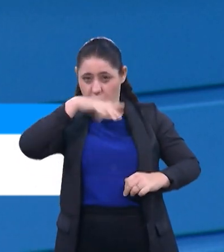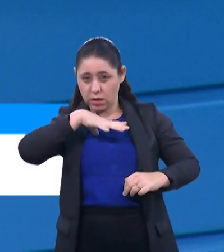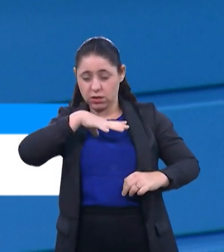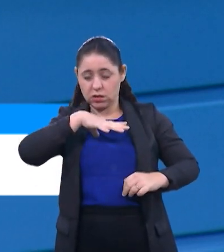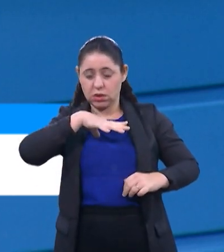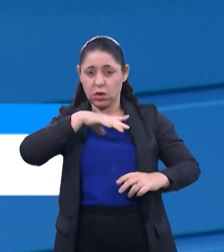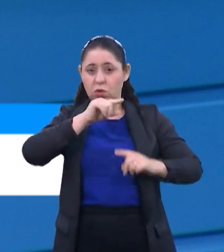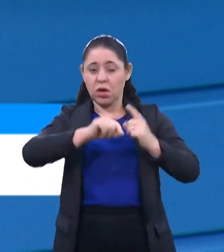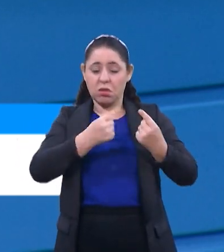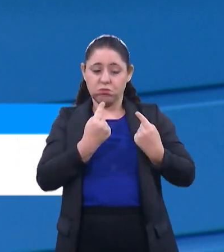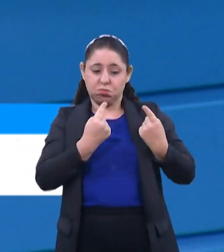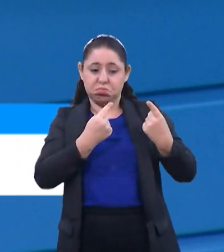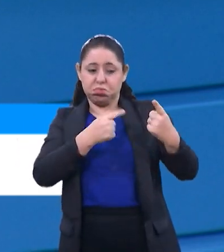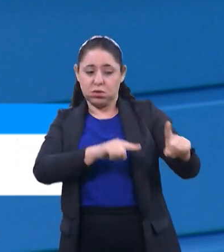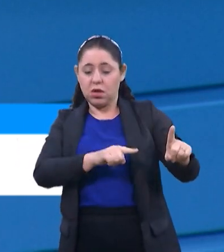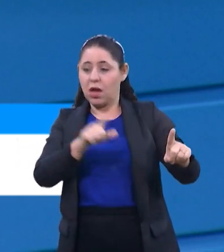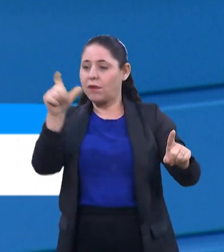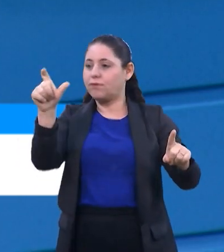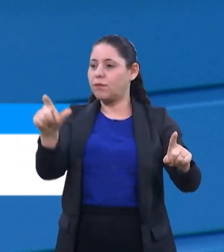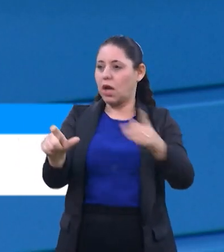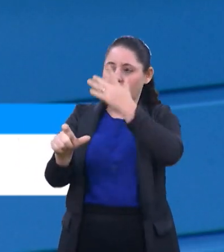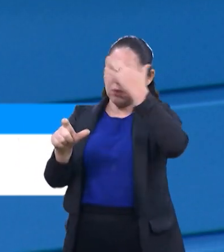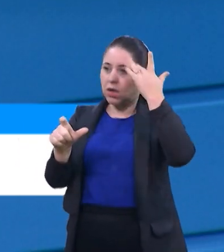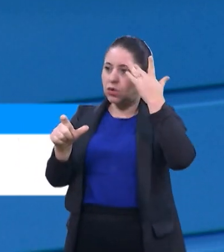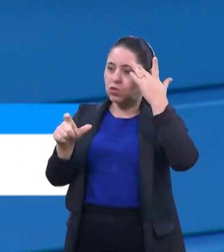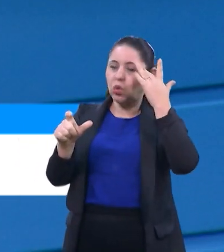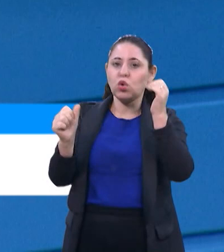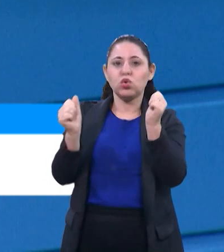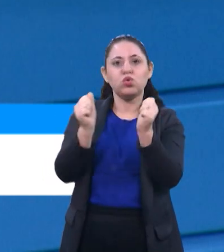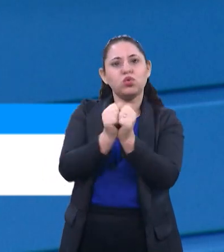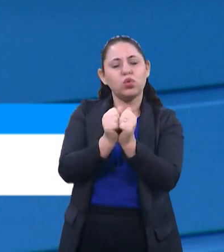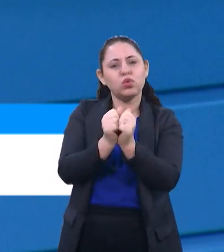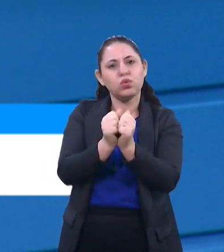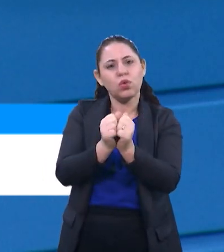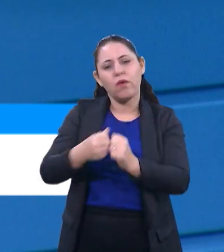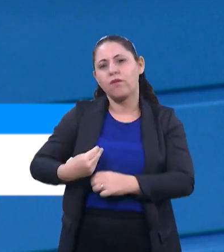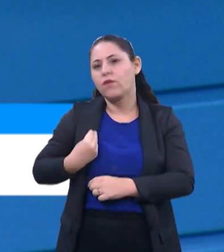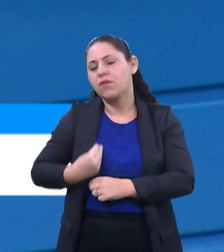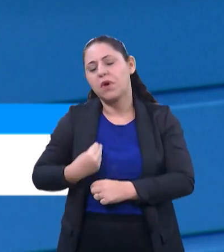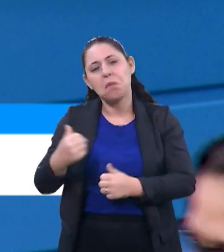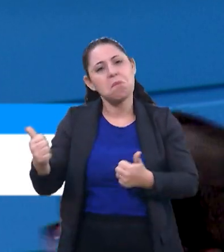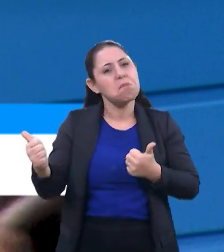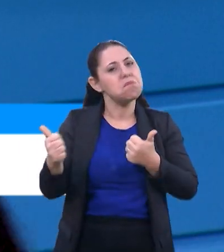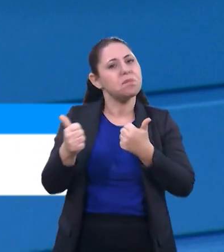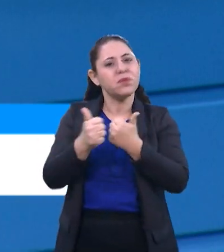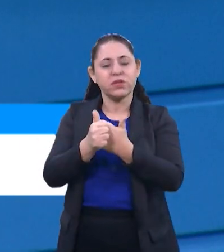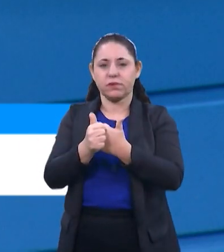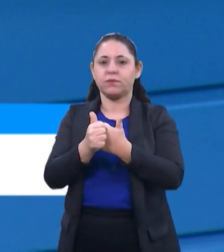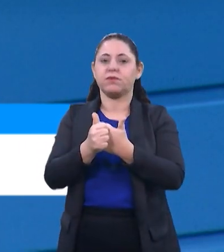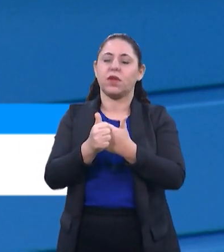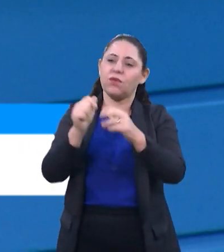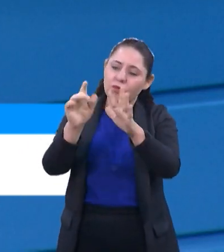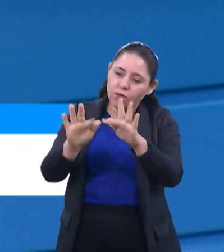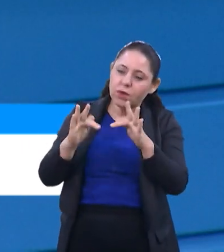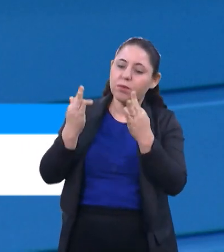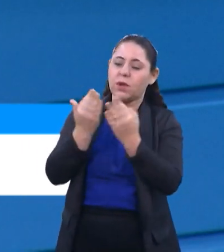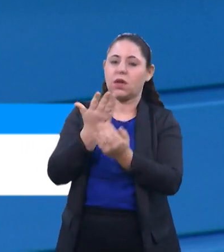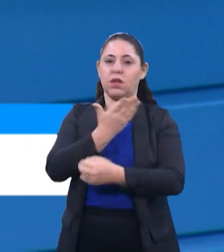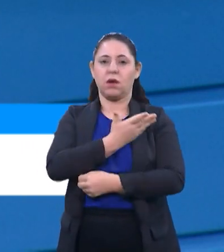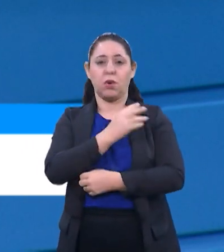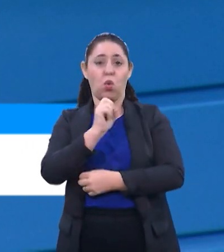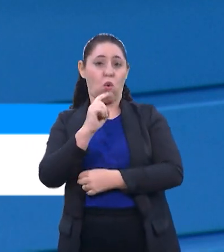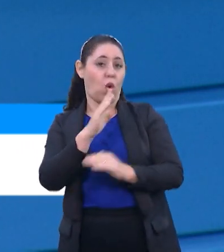a violência normalmente é praticada por aqueles que estão ao seu lado, os mais próximos,